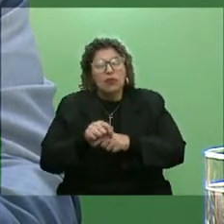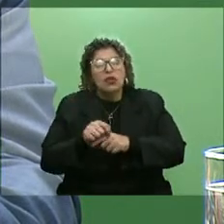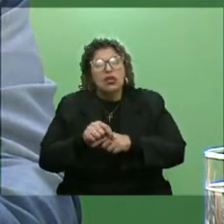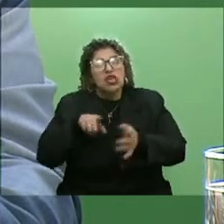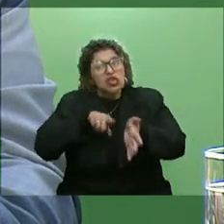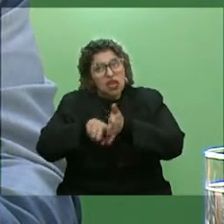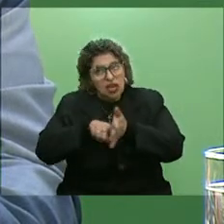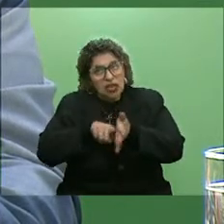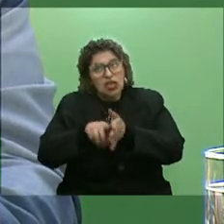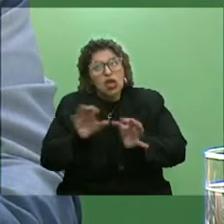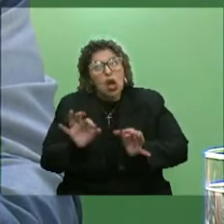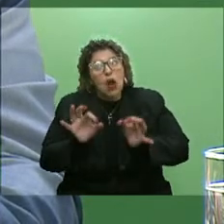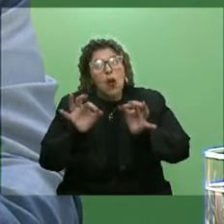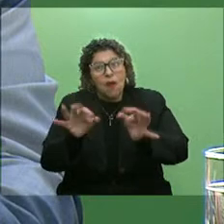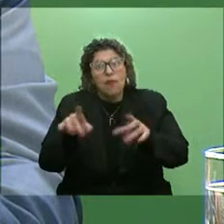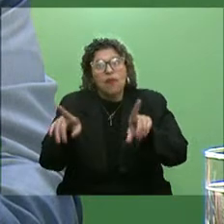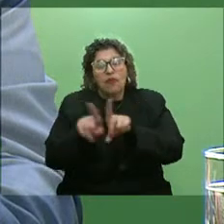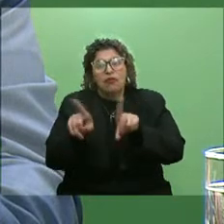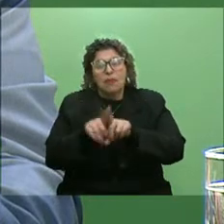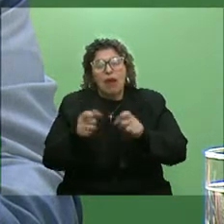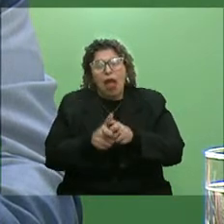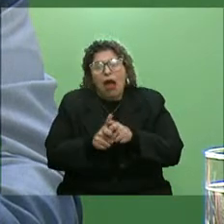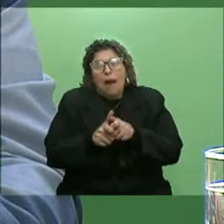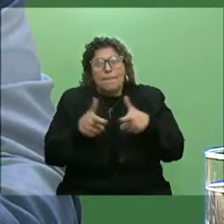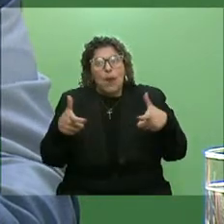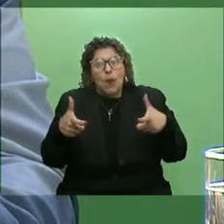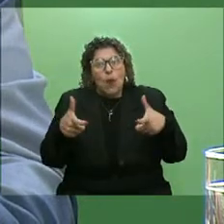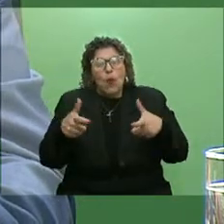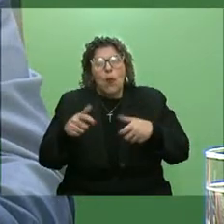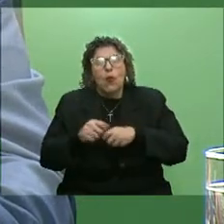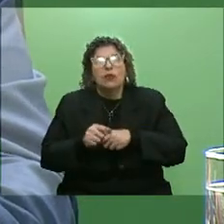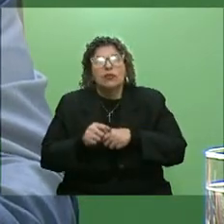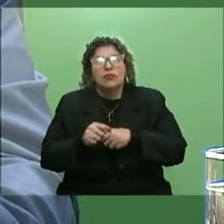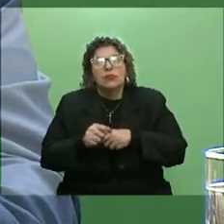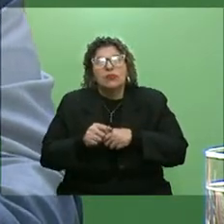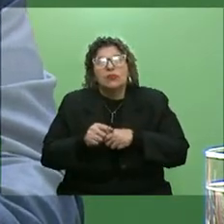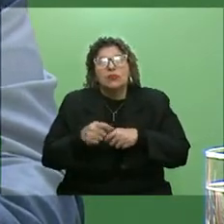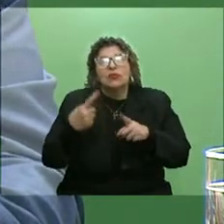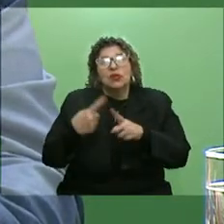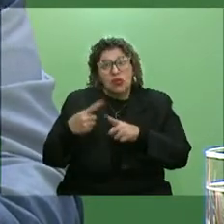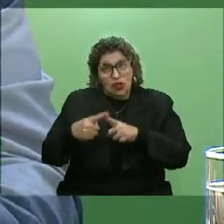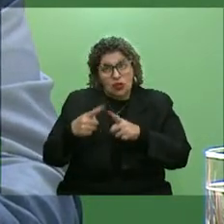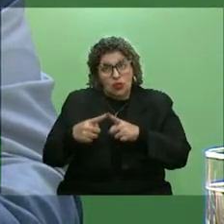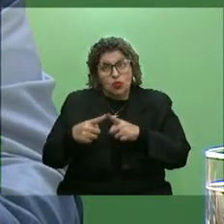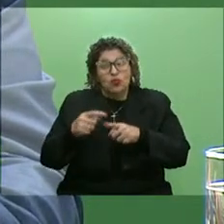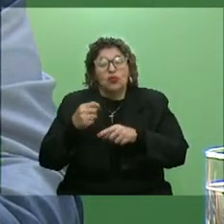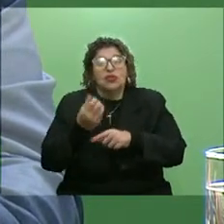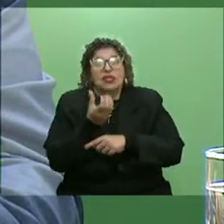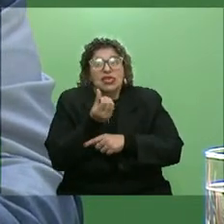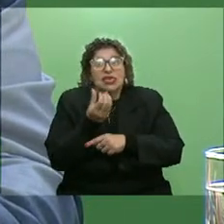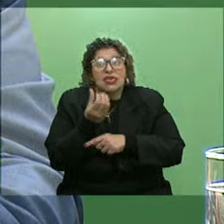durante esse período, e um crescimento, dados da Secretaria Municipal de Saúde de Porto Alegre,